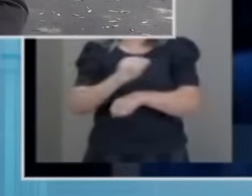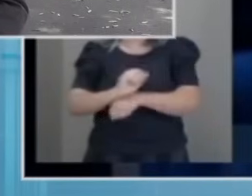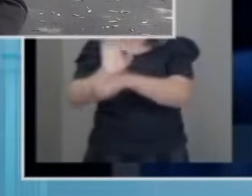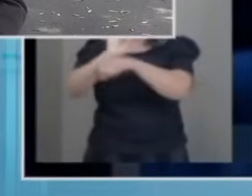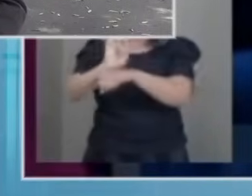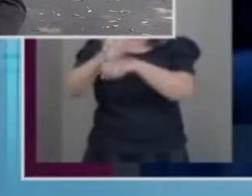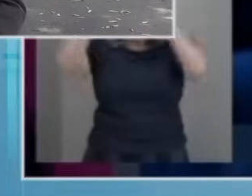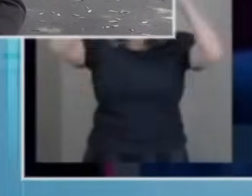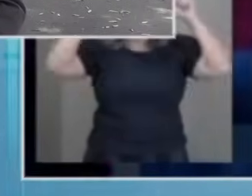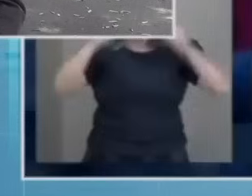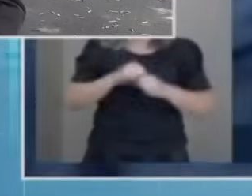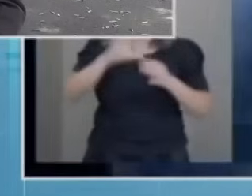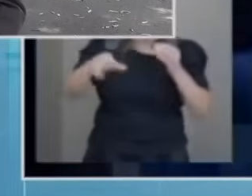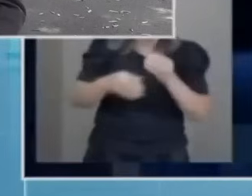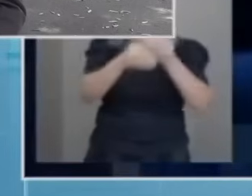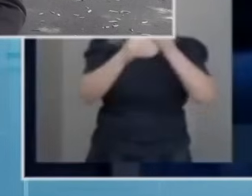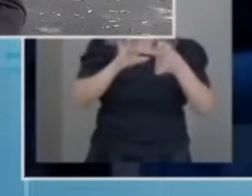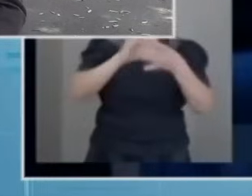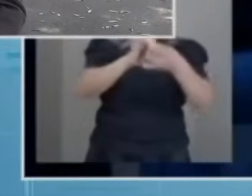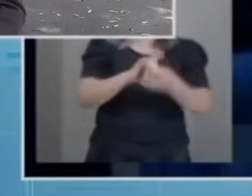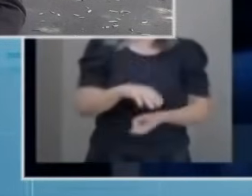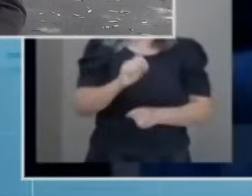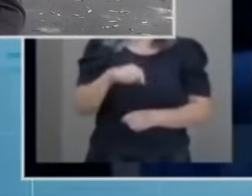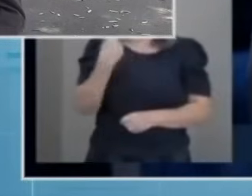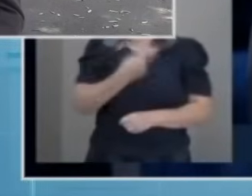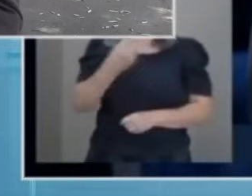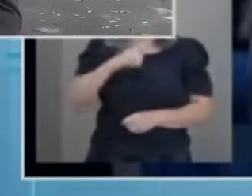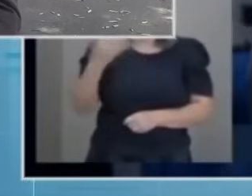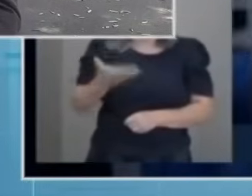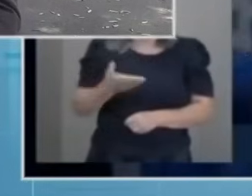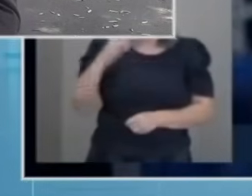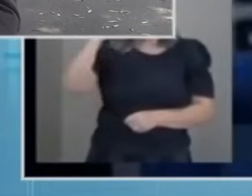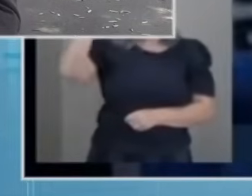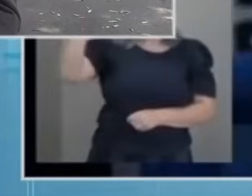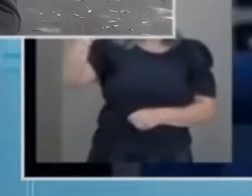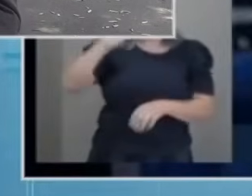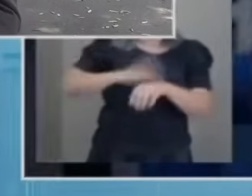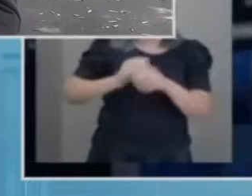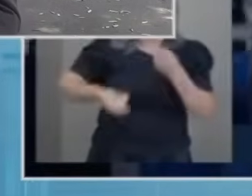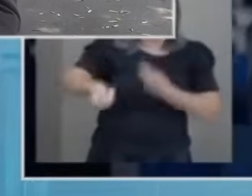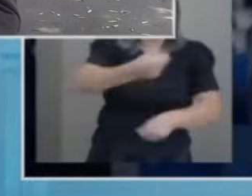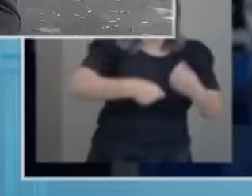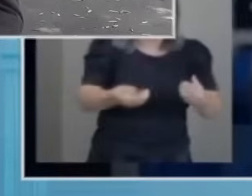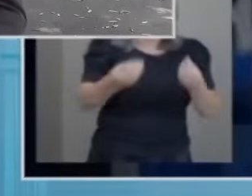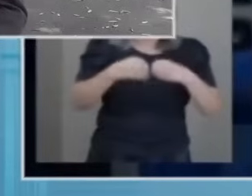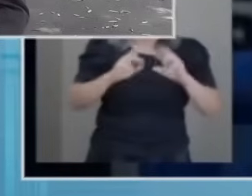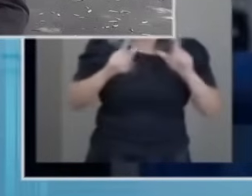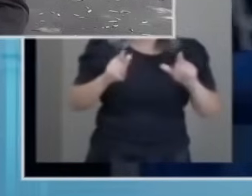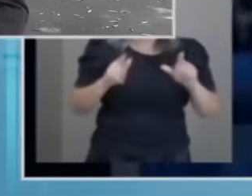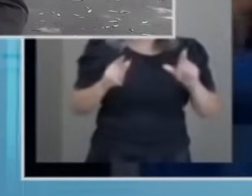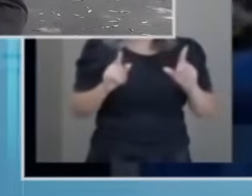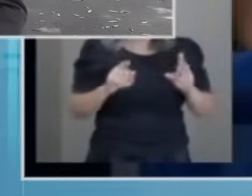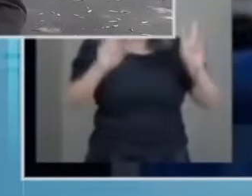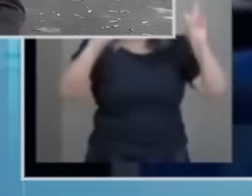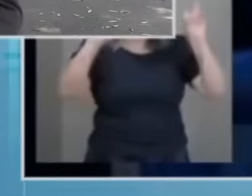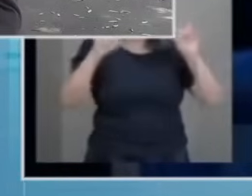parte do presidente da República, Luiz Inácio Lula da Silva, que montam 8 milhões de reais. Para que você tenha uma ideia,